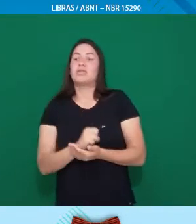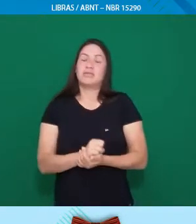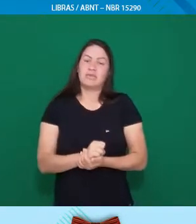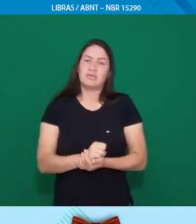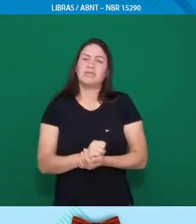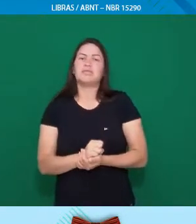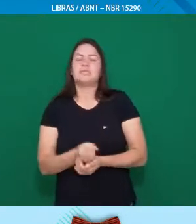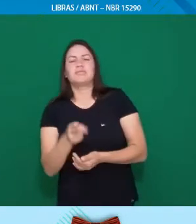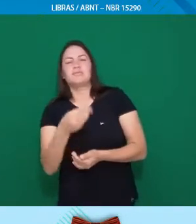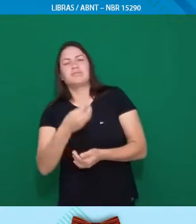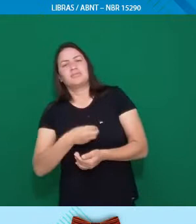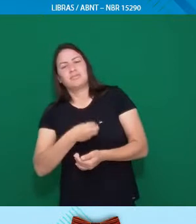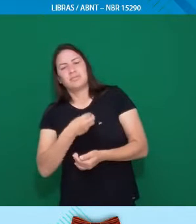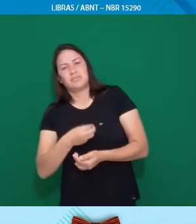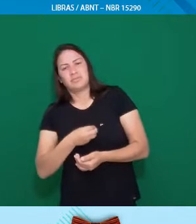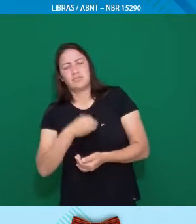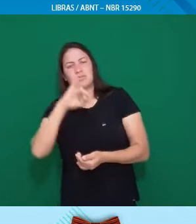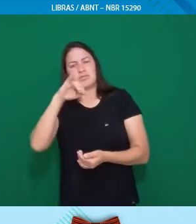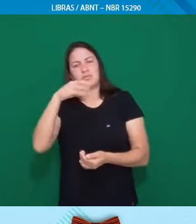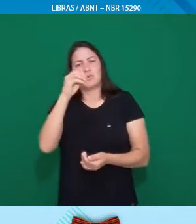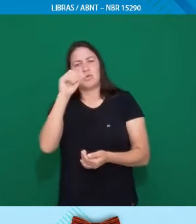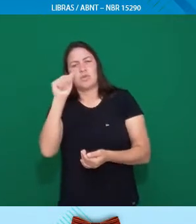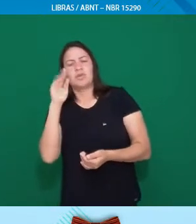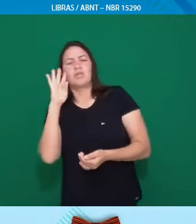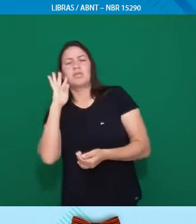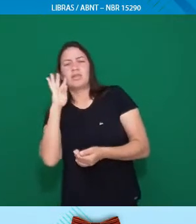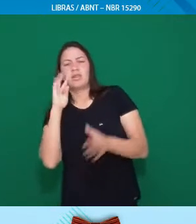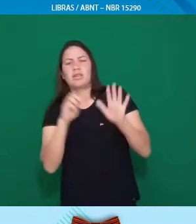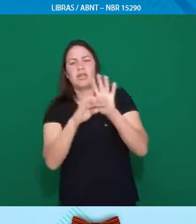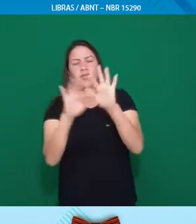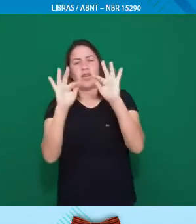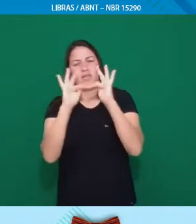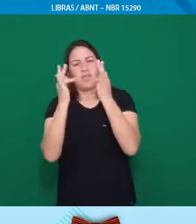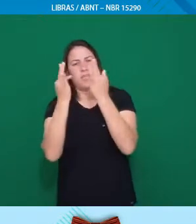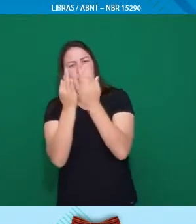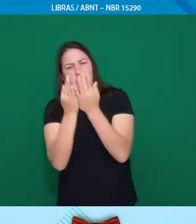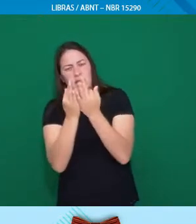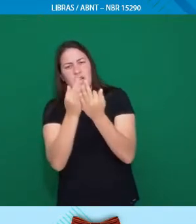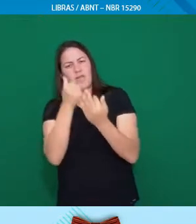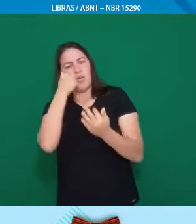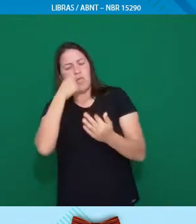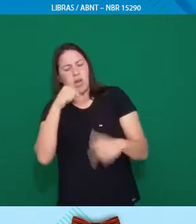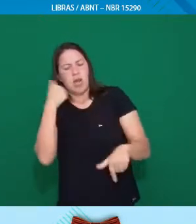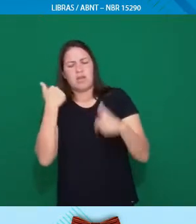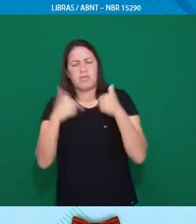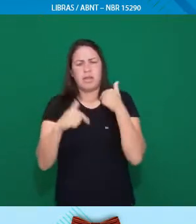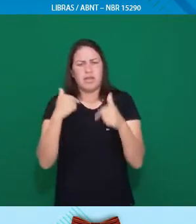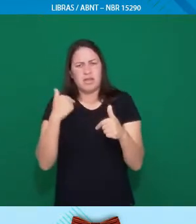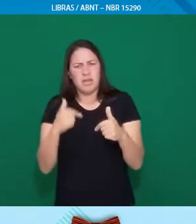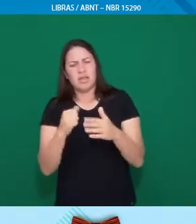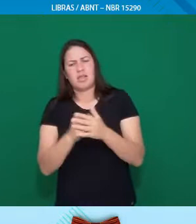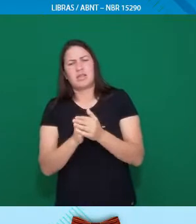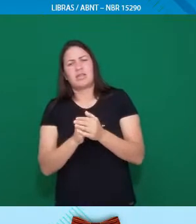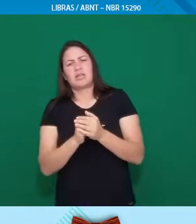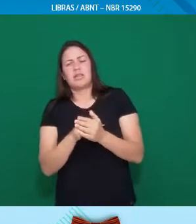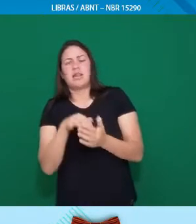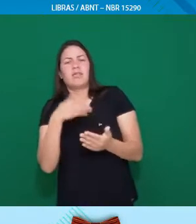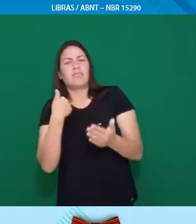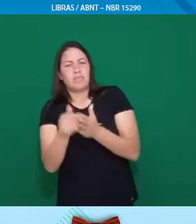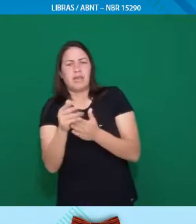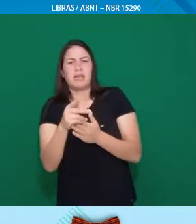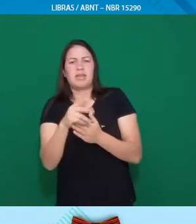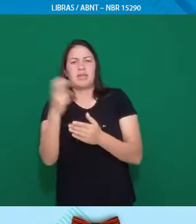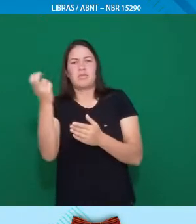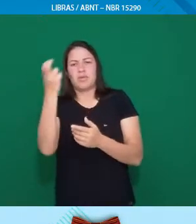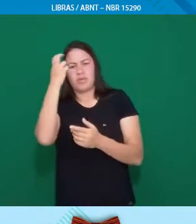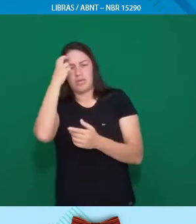da trajetória do João e o João deixou um legado legal aí foi a família foi uma mulher trabalhadeira e pena que